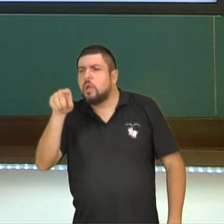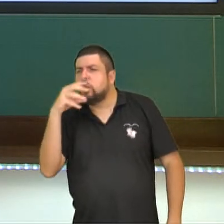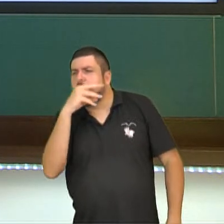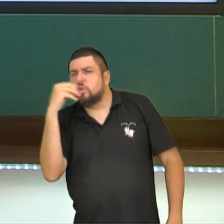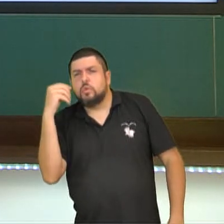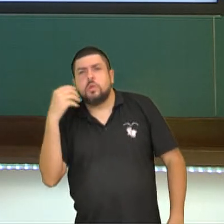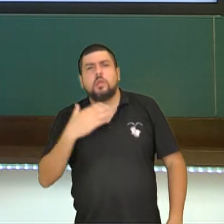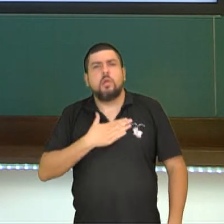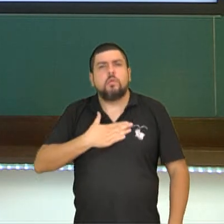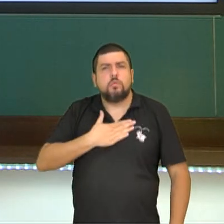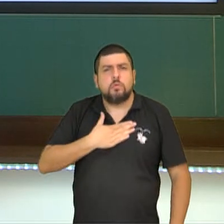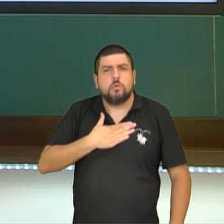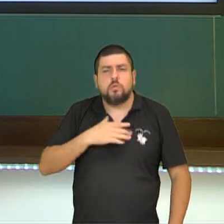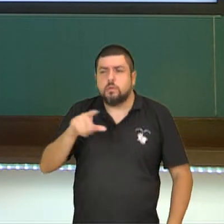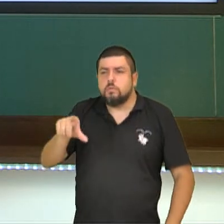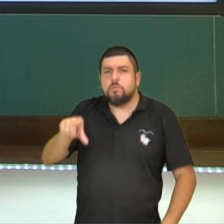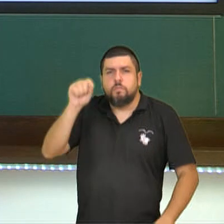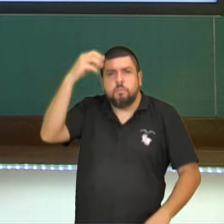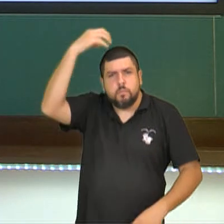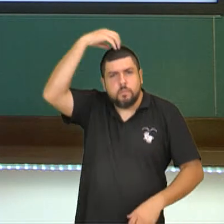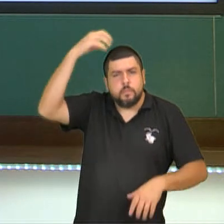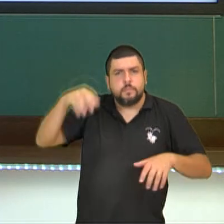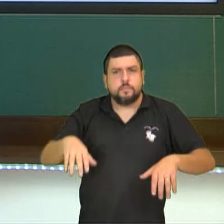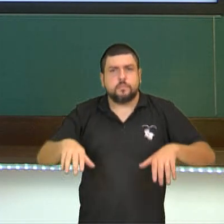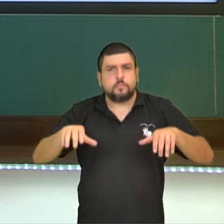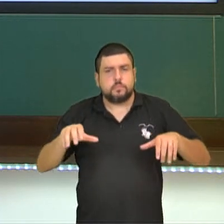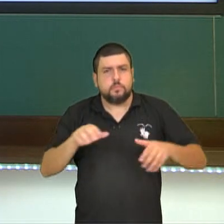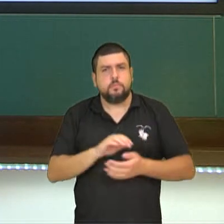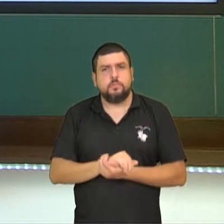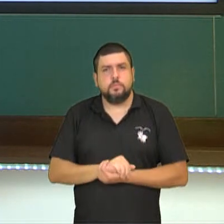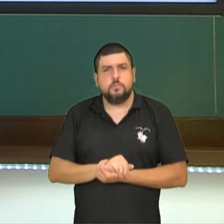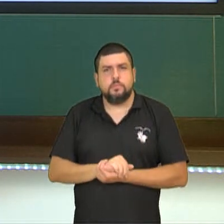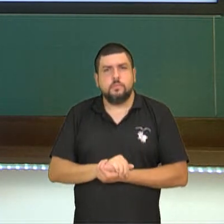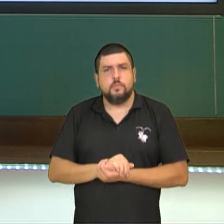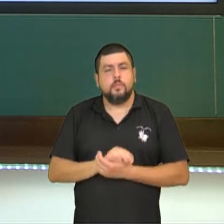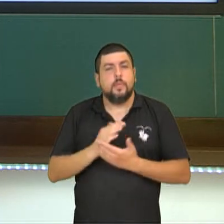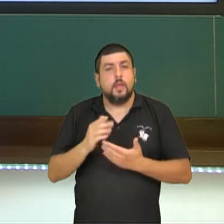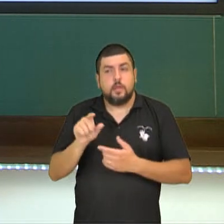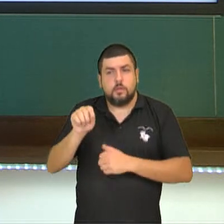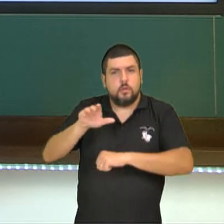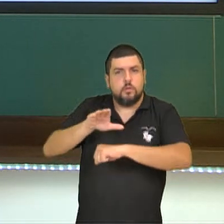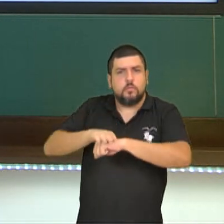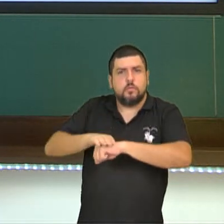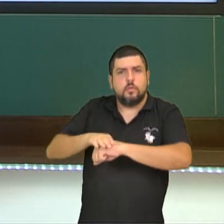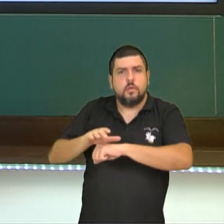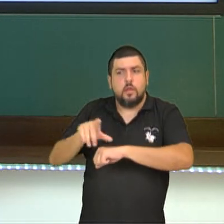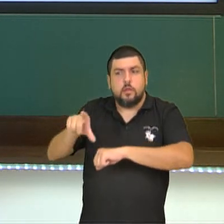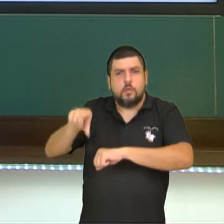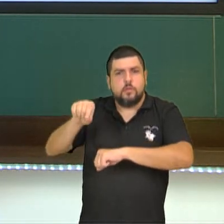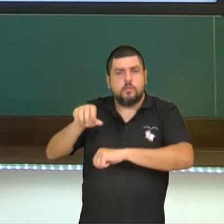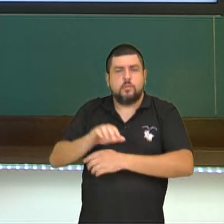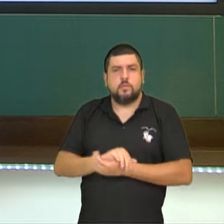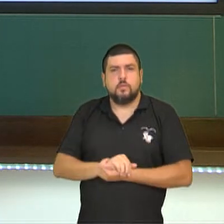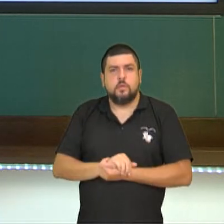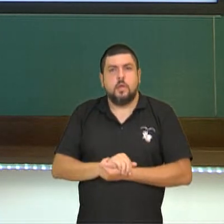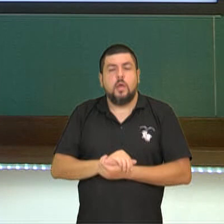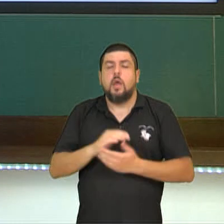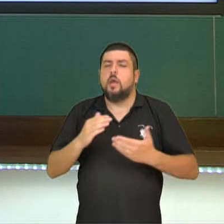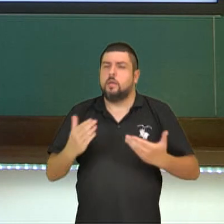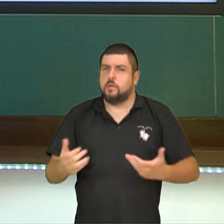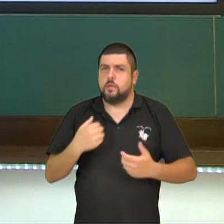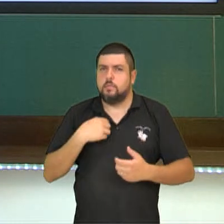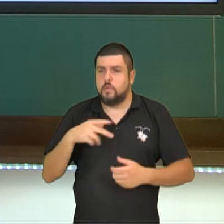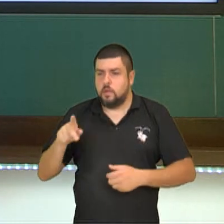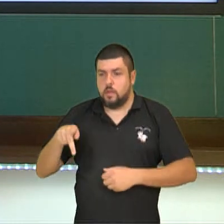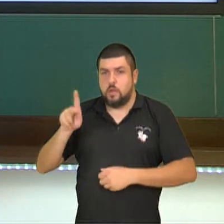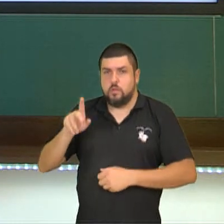Aí aceitavam, era escolhido e legitimado a escolha daquele governante. Então, primeiro, a escolha no reino de Cuxi